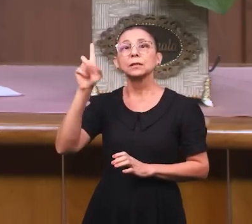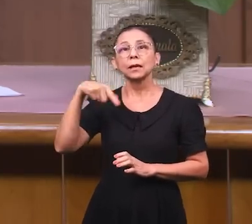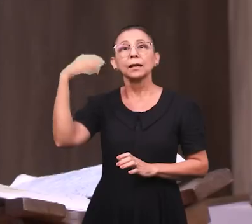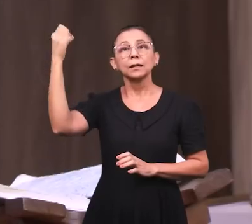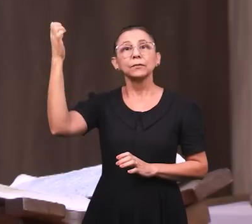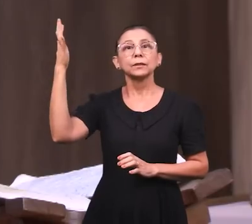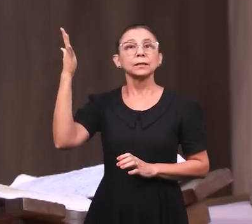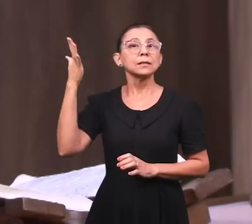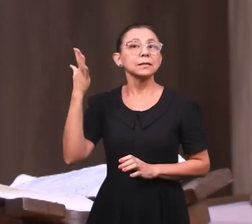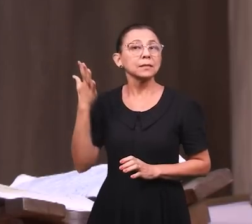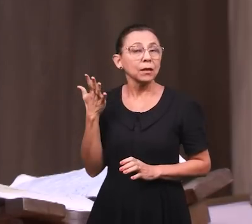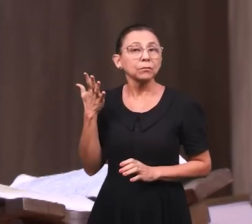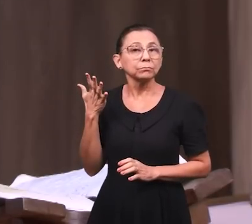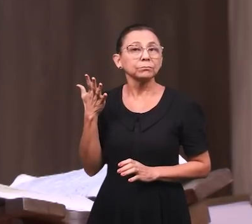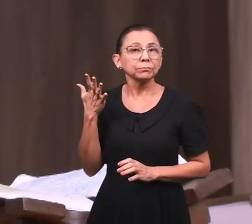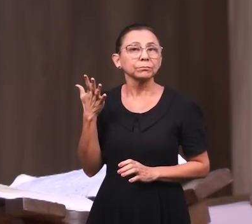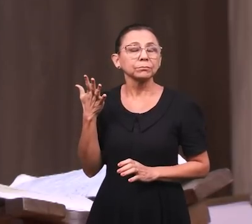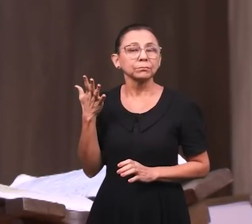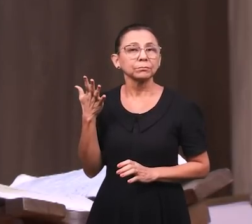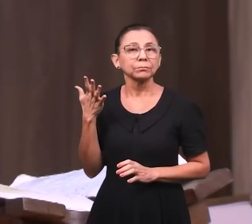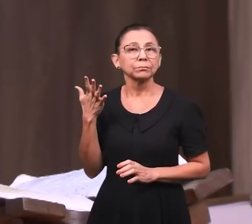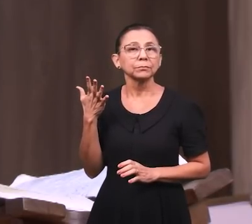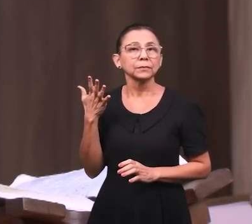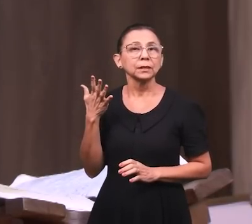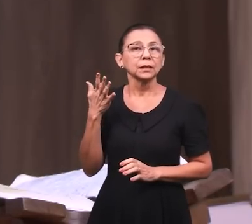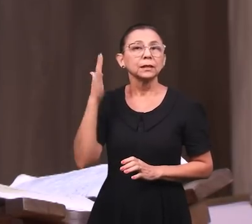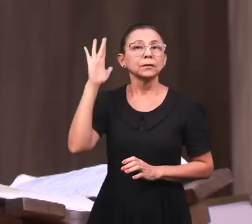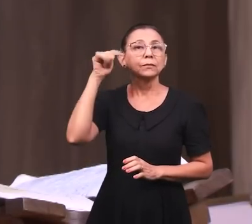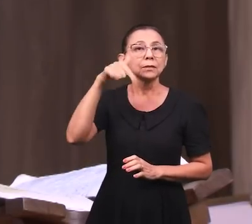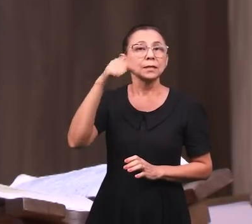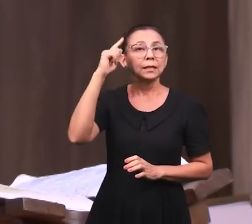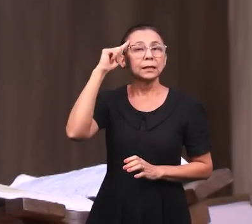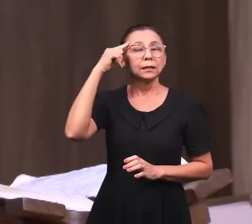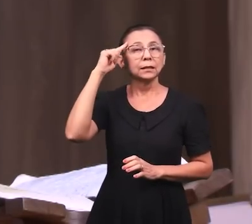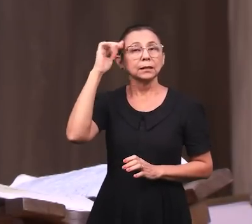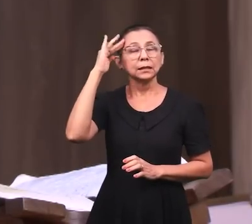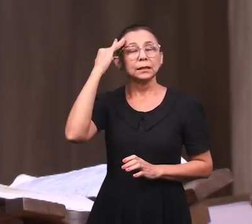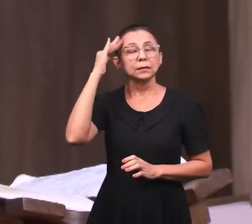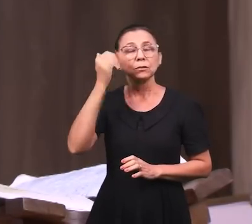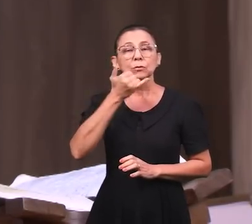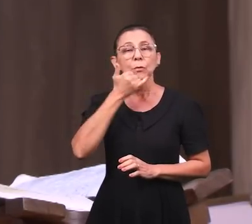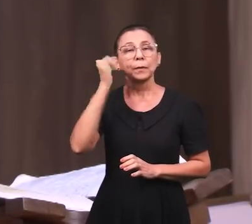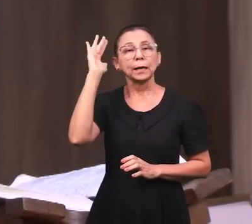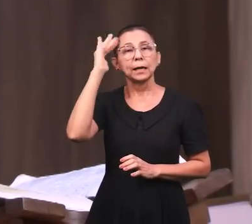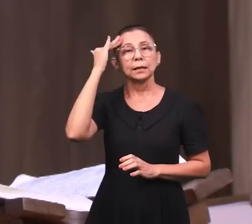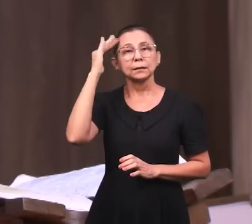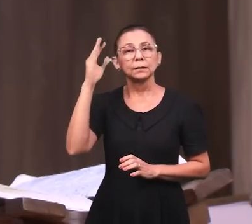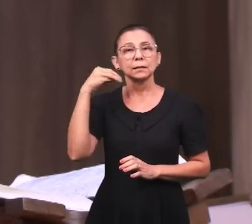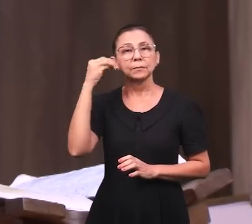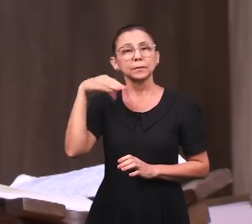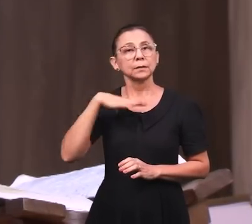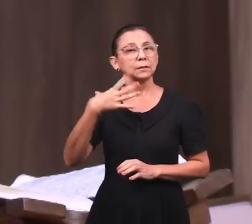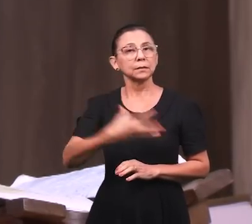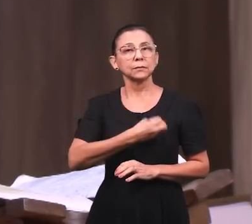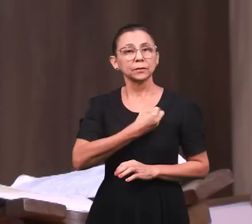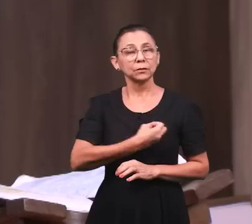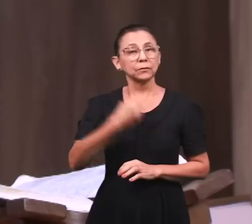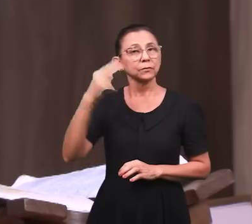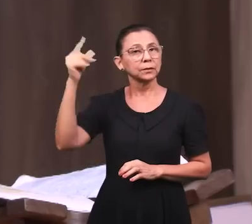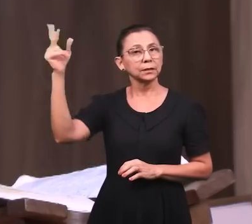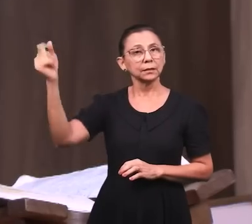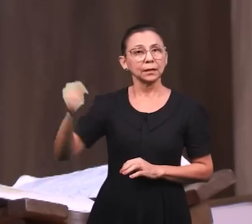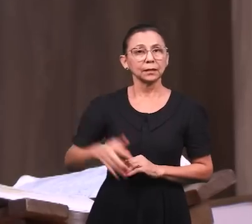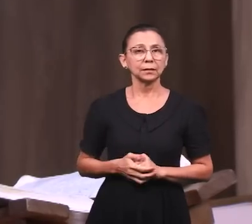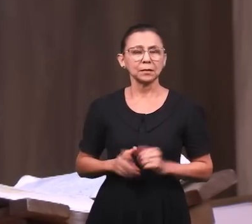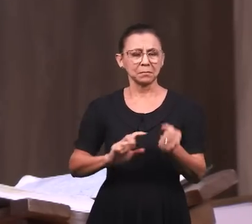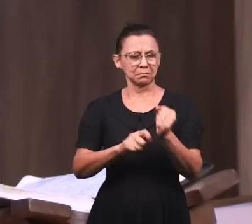dá a condição ao homem de alcançar uma experiência de salvação, de vida eterna. E esse mistério, o